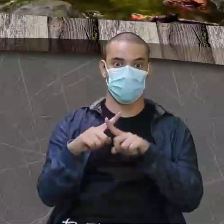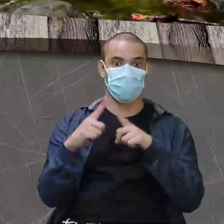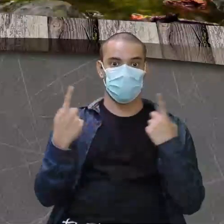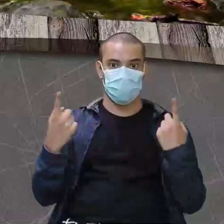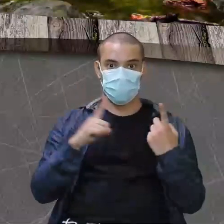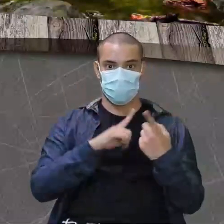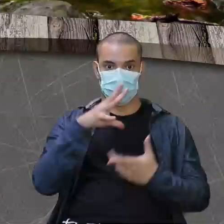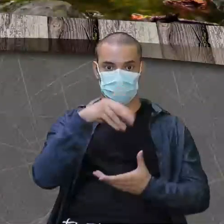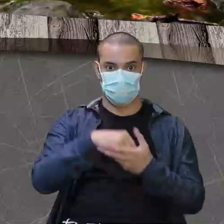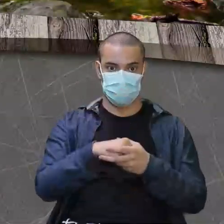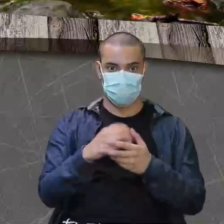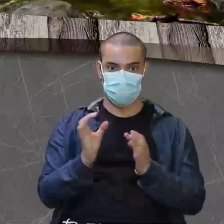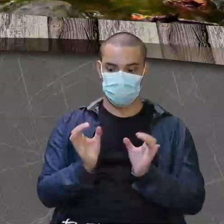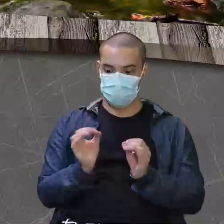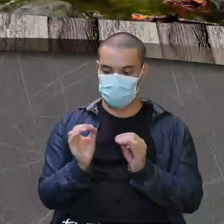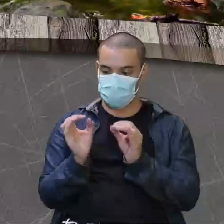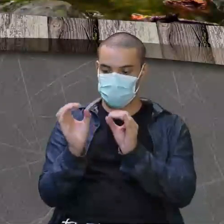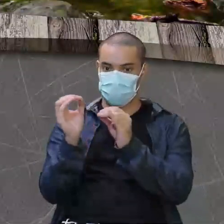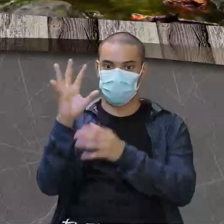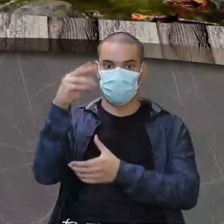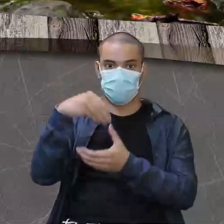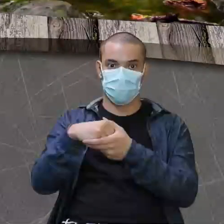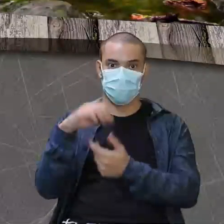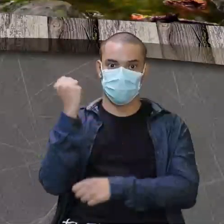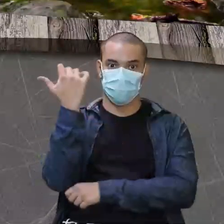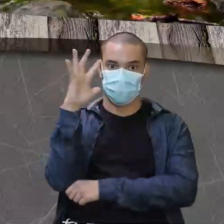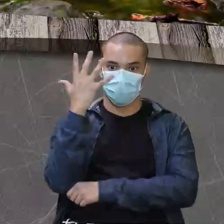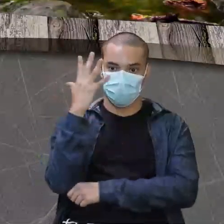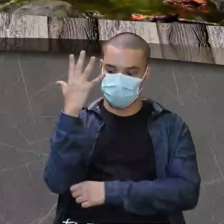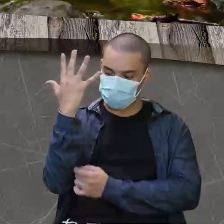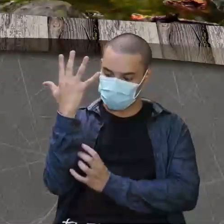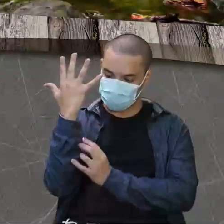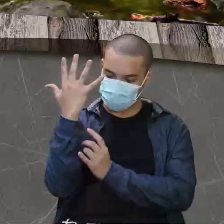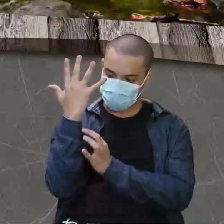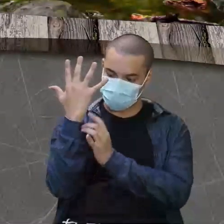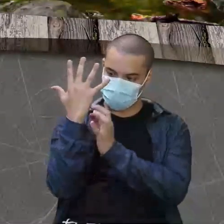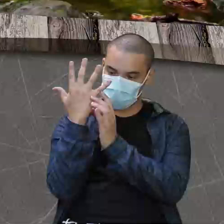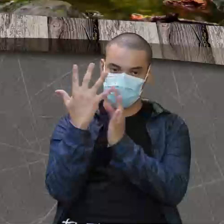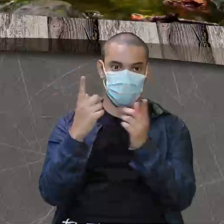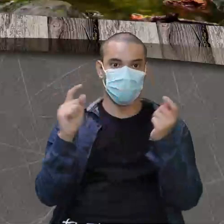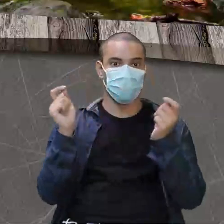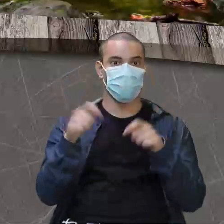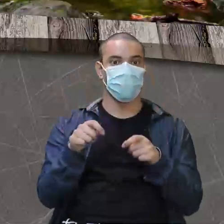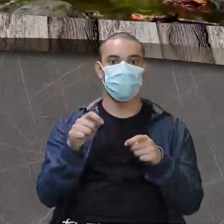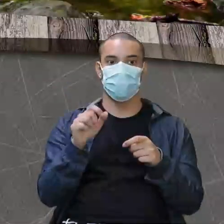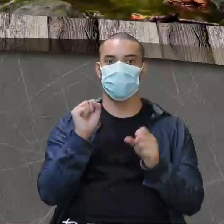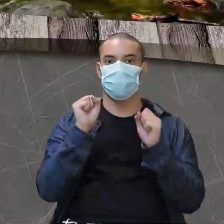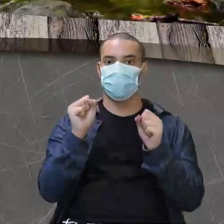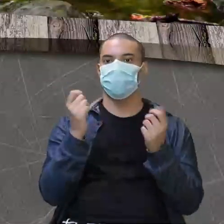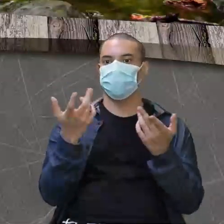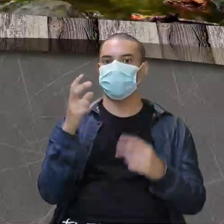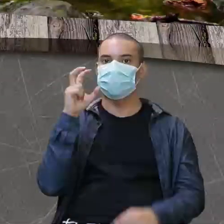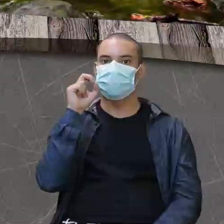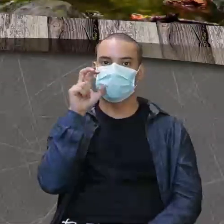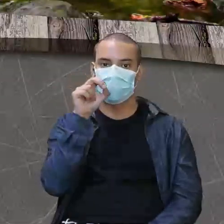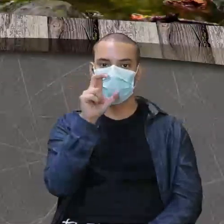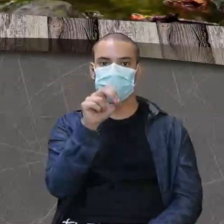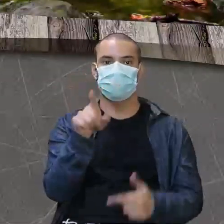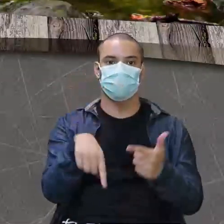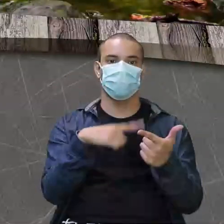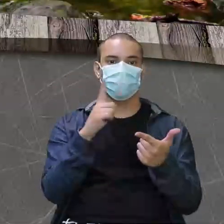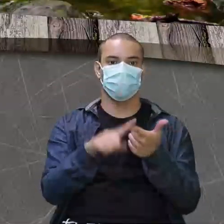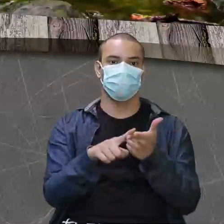os organismos se alimentam de estruturas desse vegetal, pode ser cigarrinha, pode